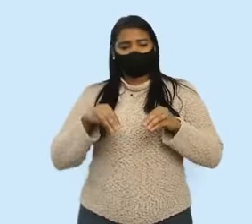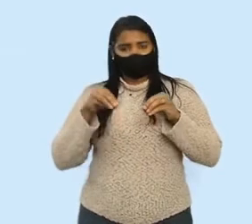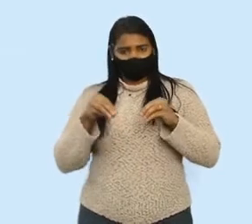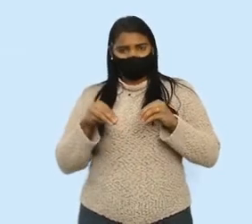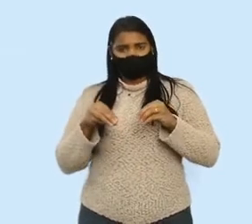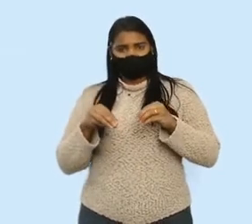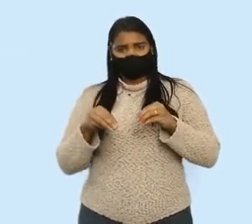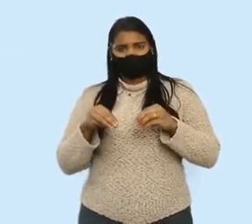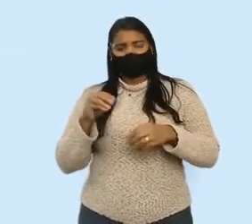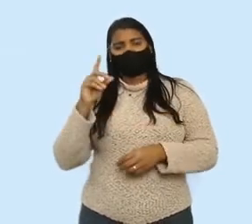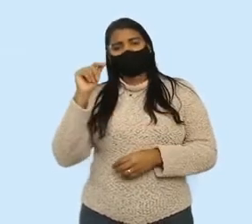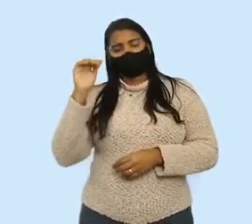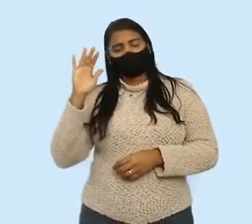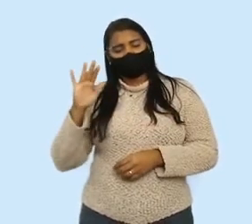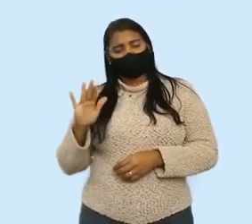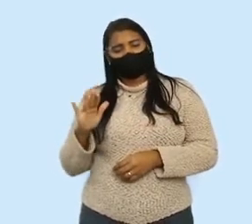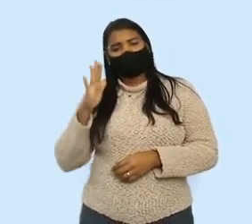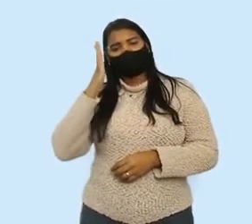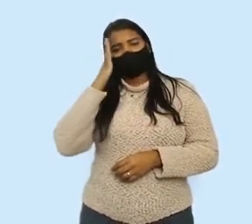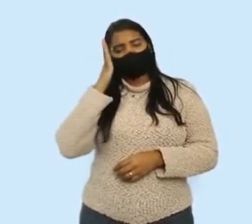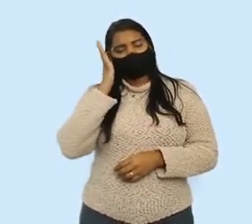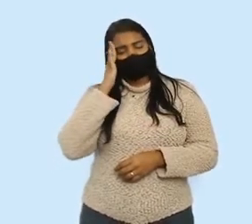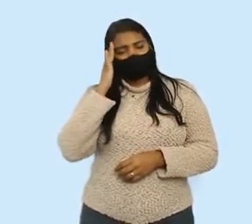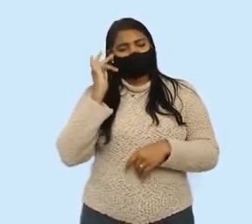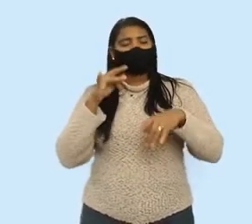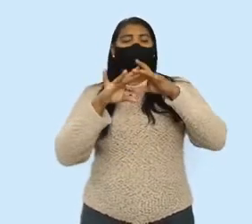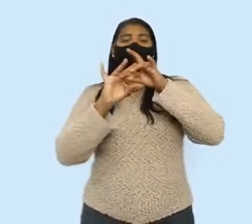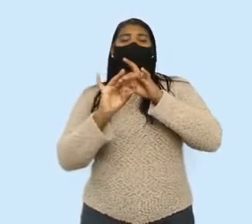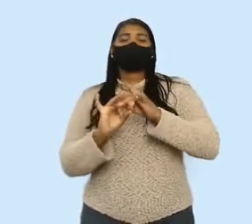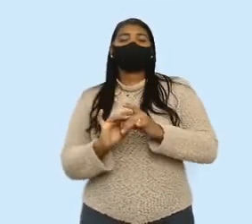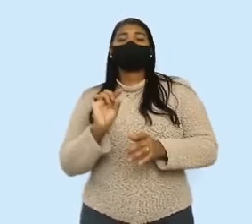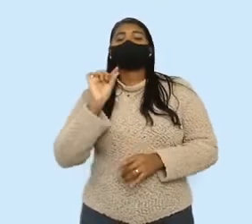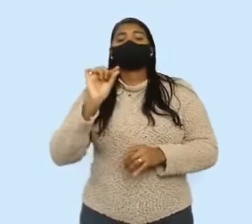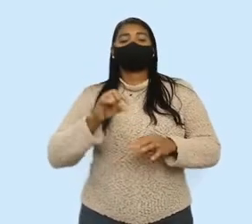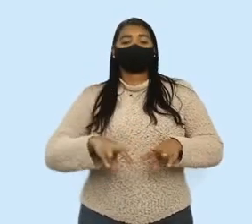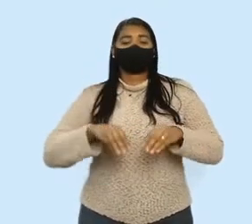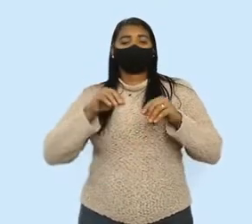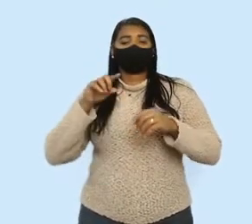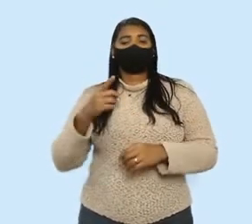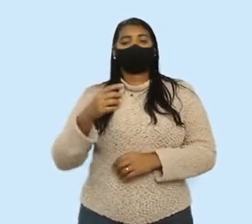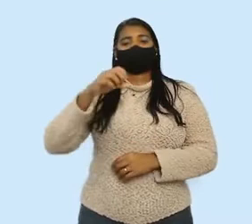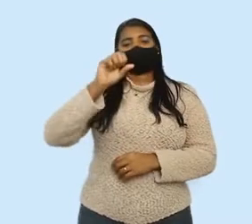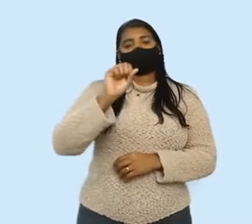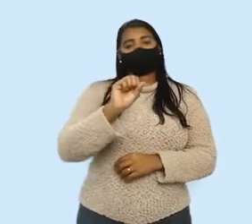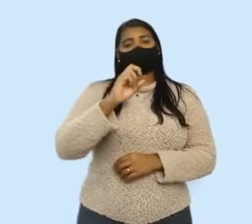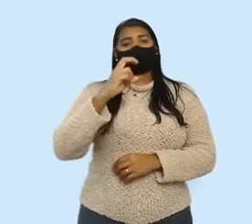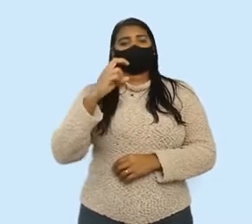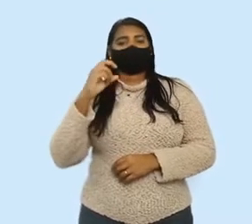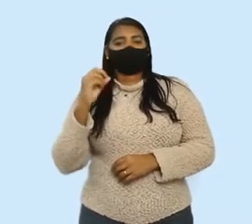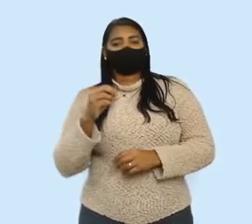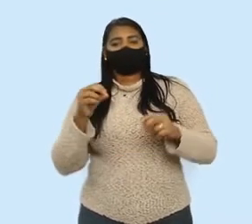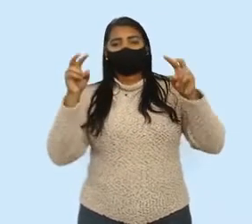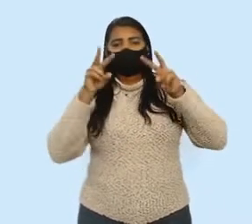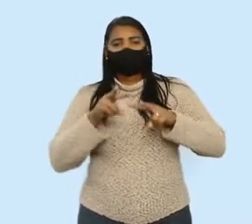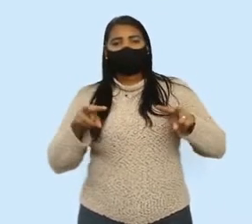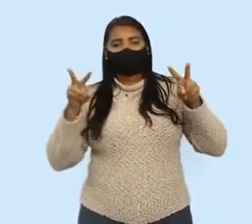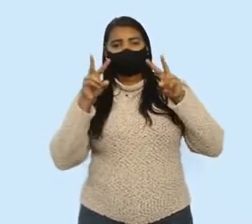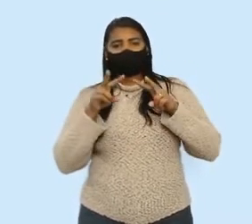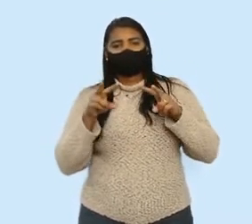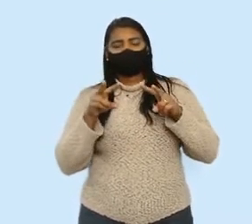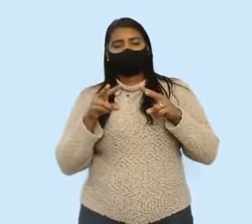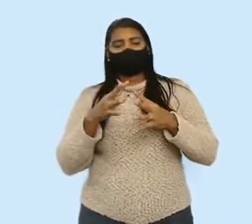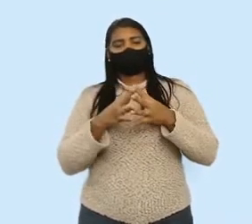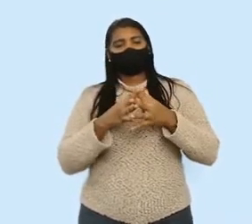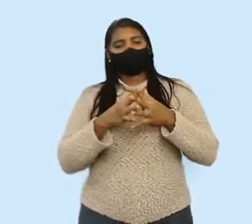desse contexto que também a gente entende o que foi a Lei de Terras de 1850, que visava impedir que